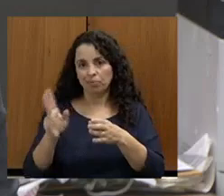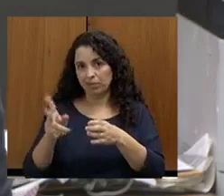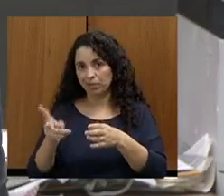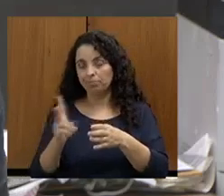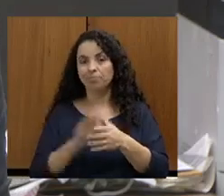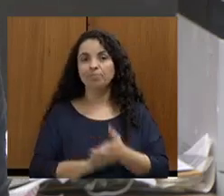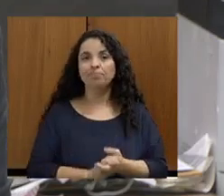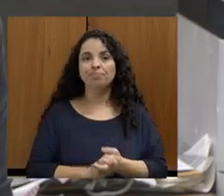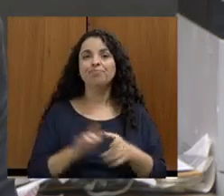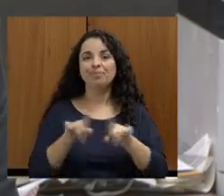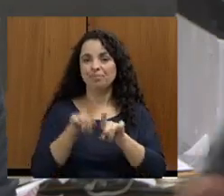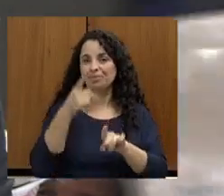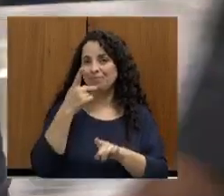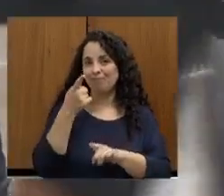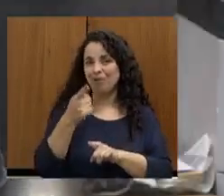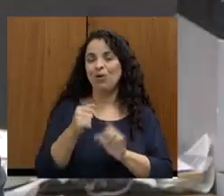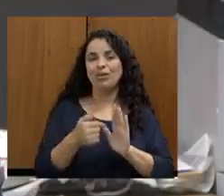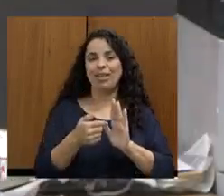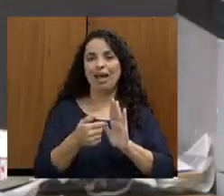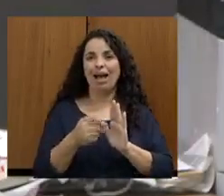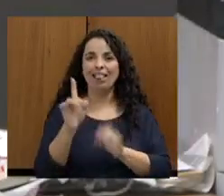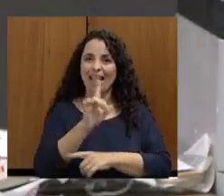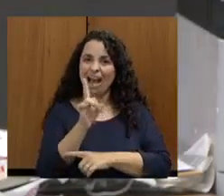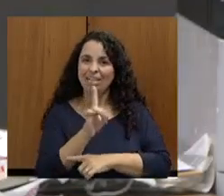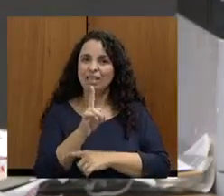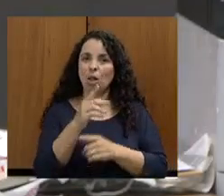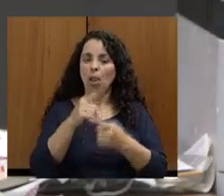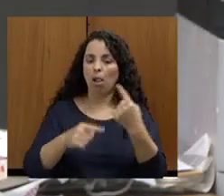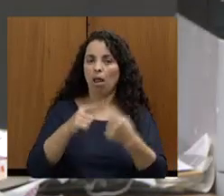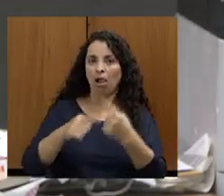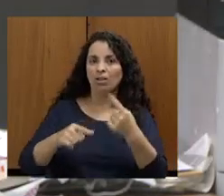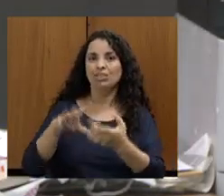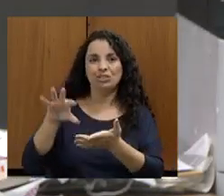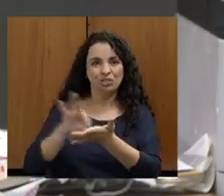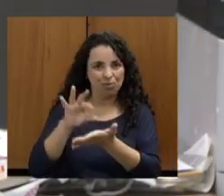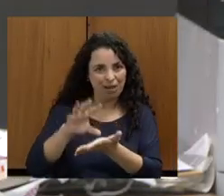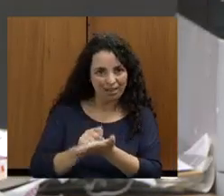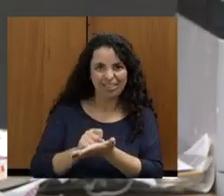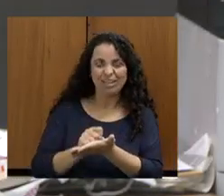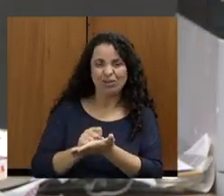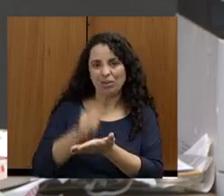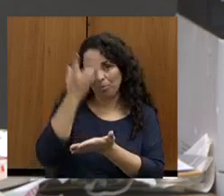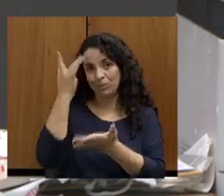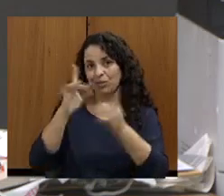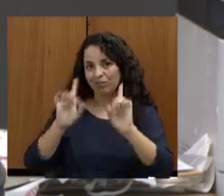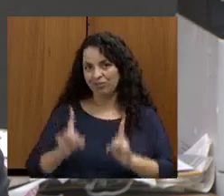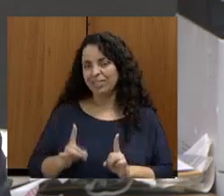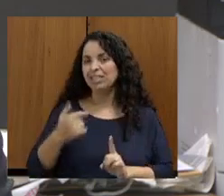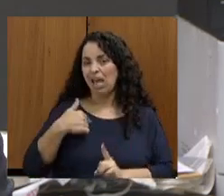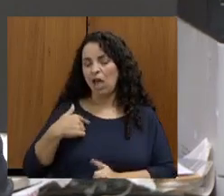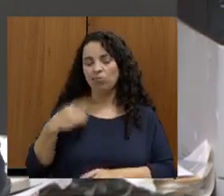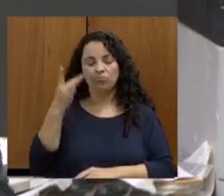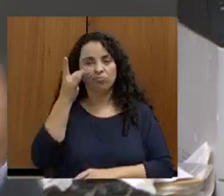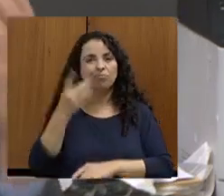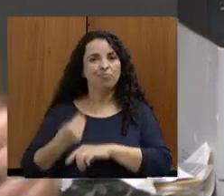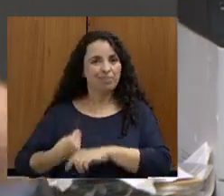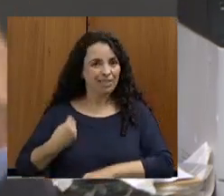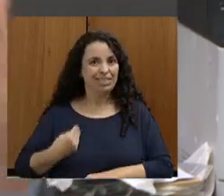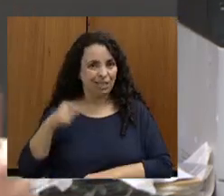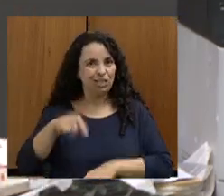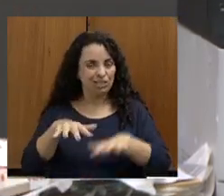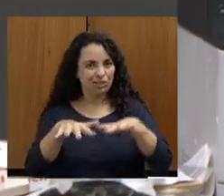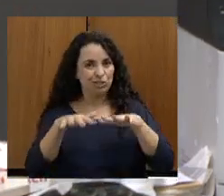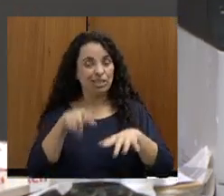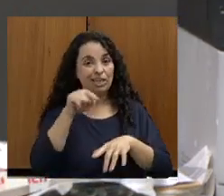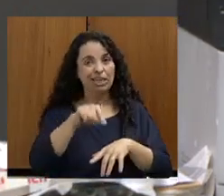negativa de matrícula das escolas particulares, eu estava presente nessa audiência pública, e isso realmente redundou